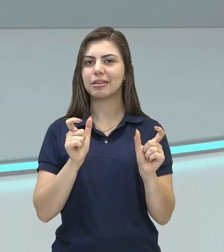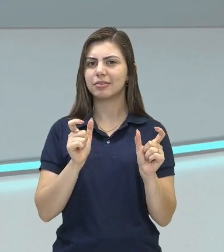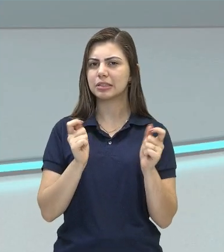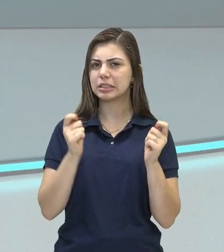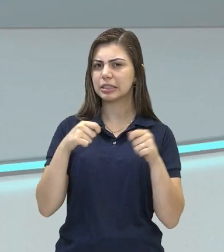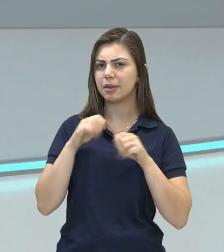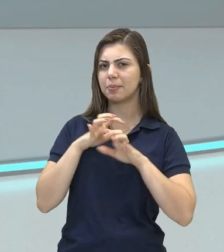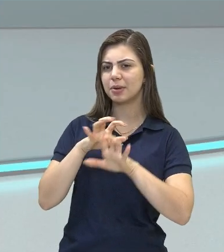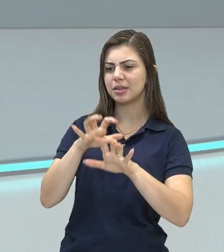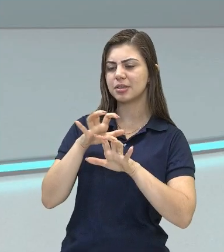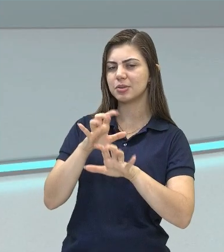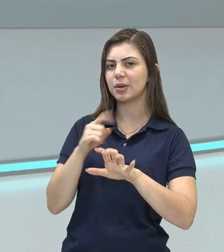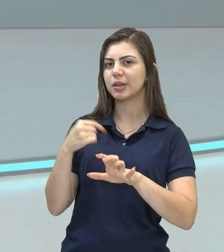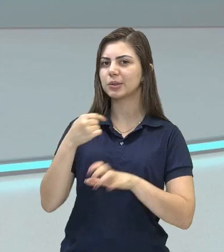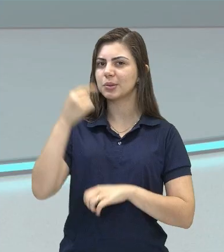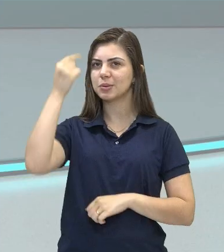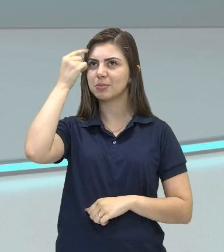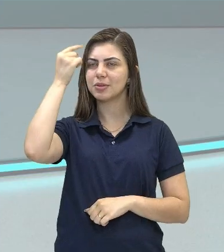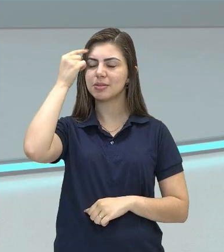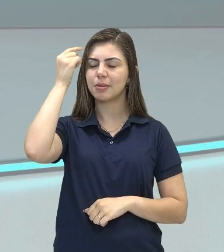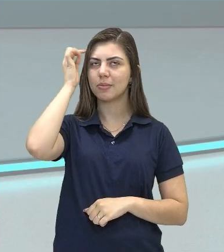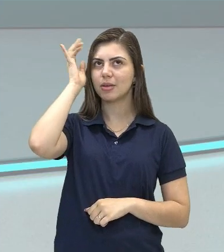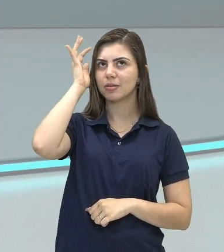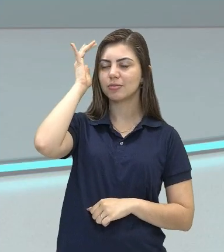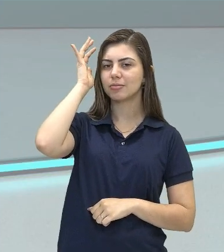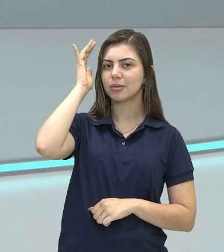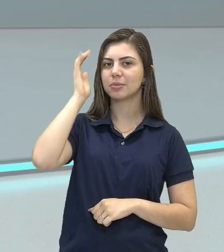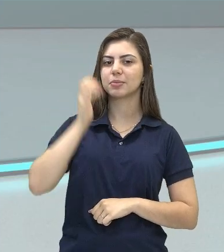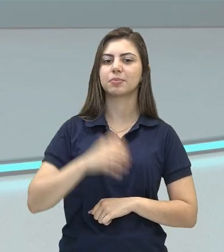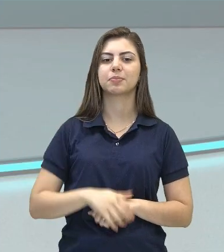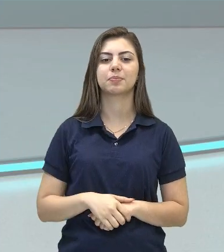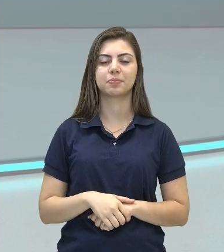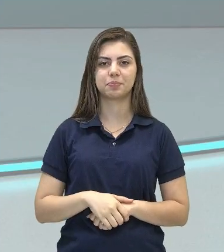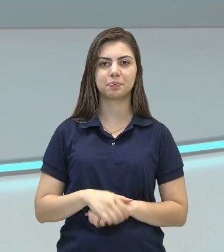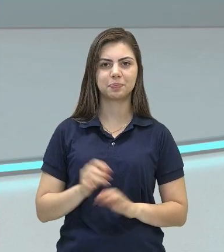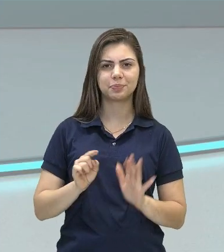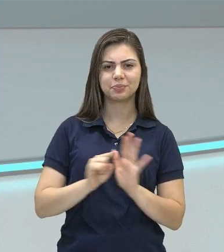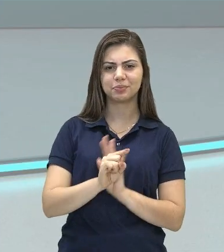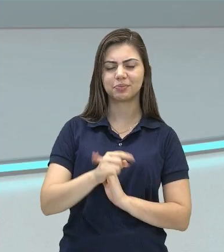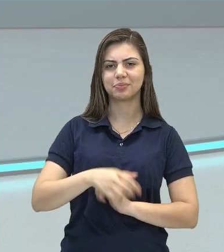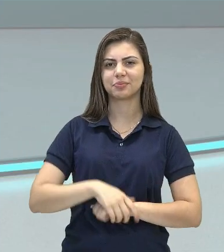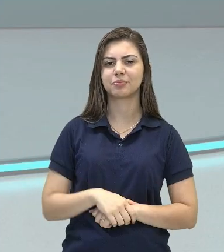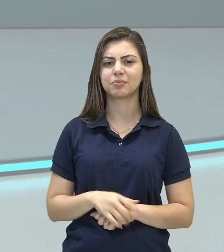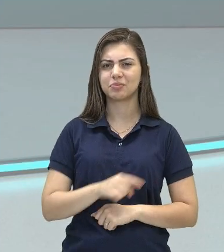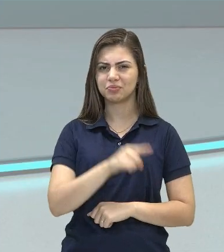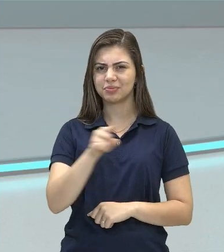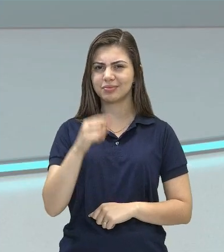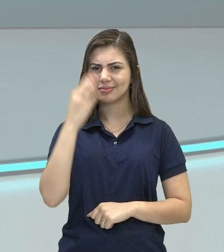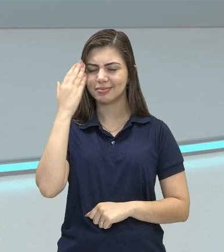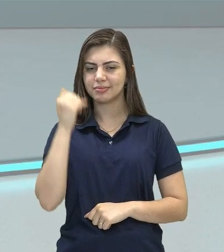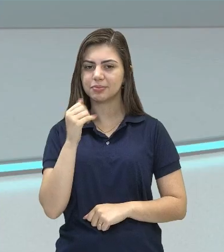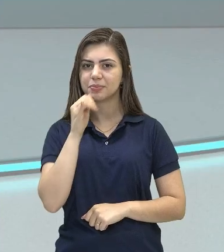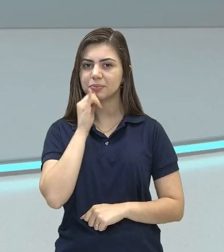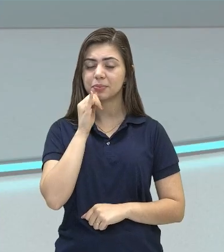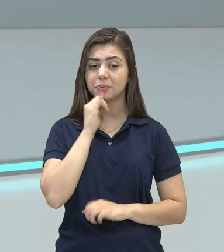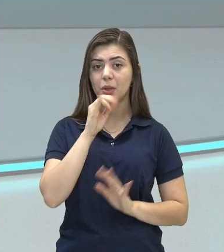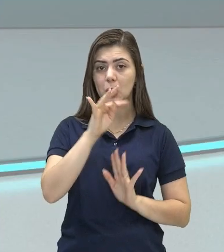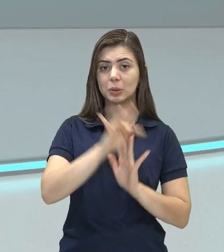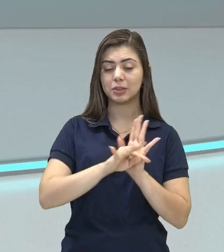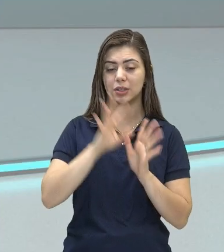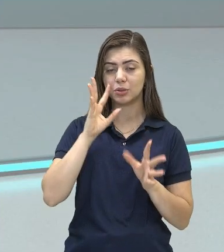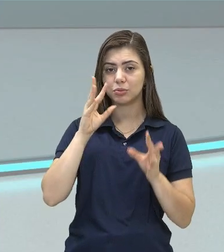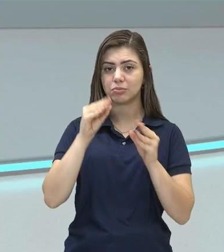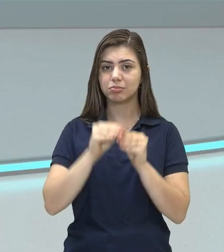influenciam os nossos pensamentos. Você sabia que uma simples resenha, o gênero